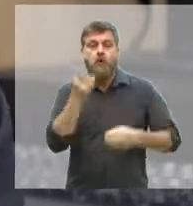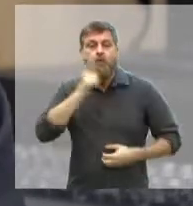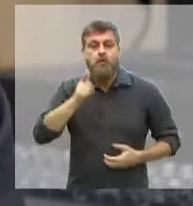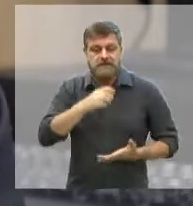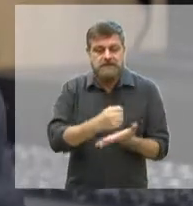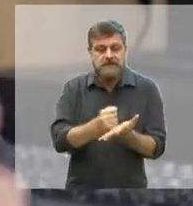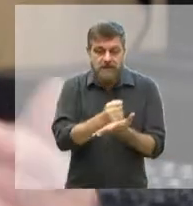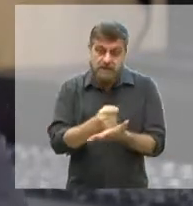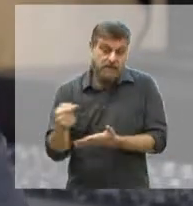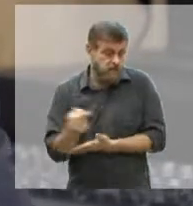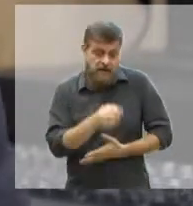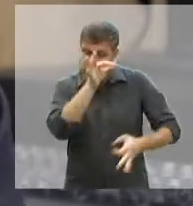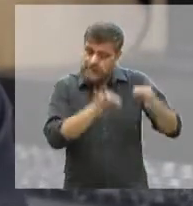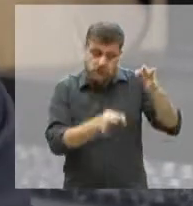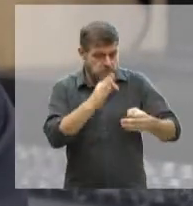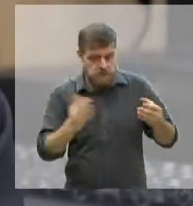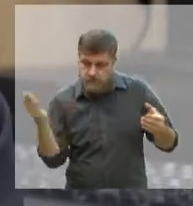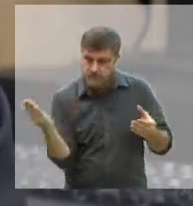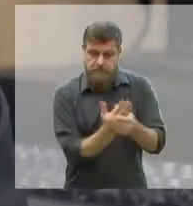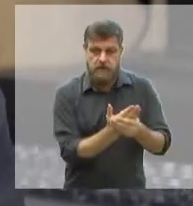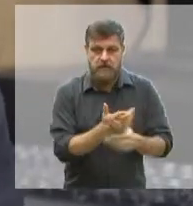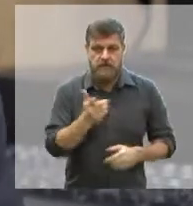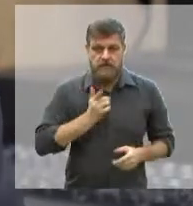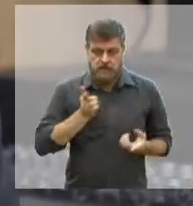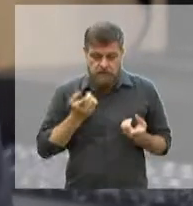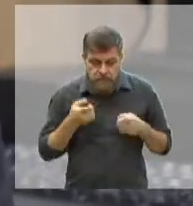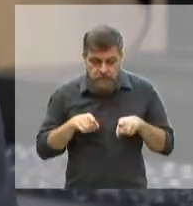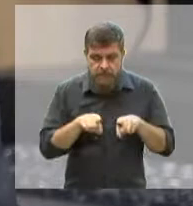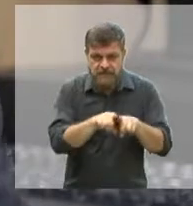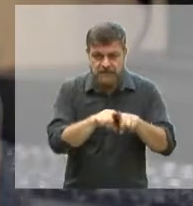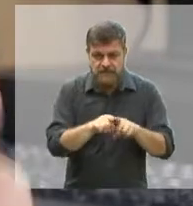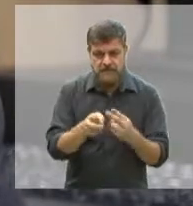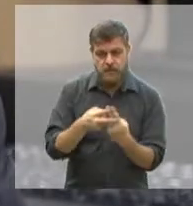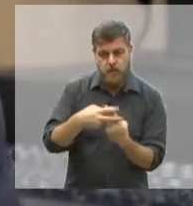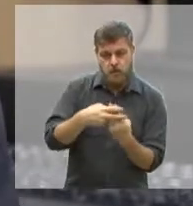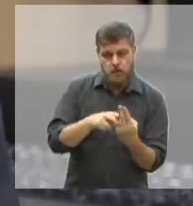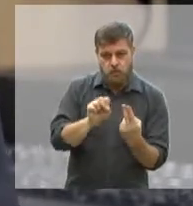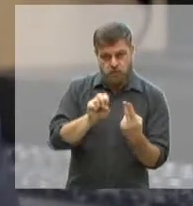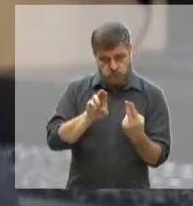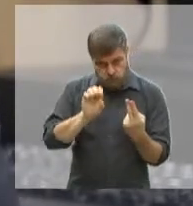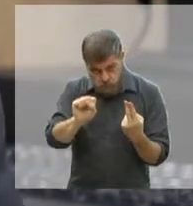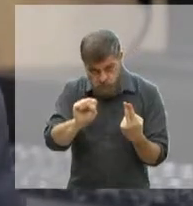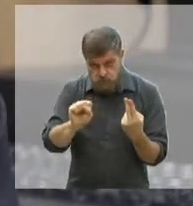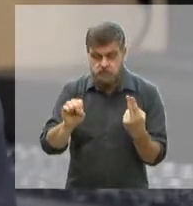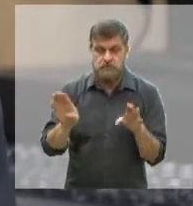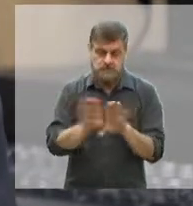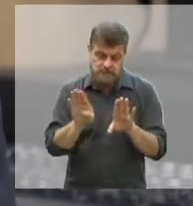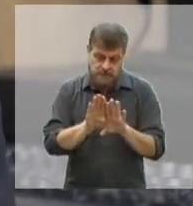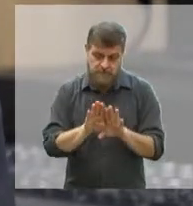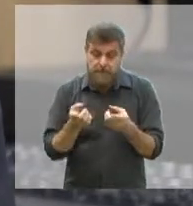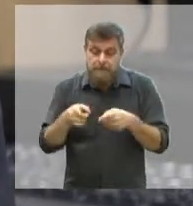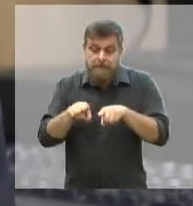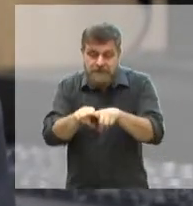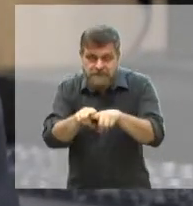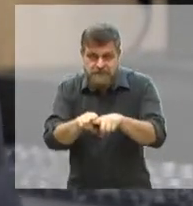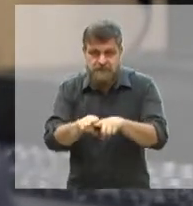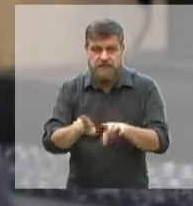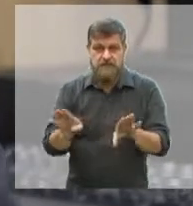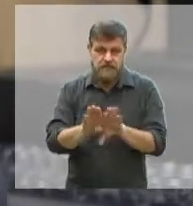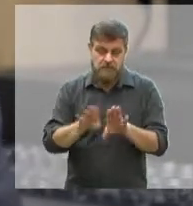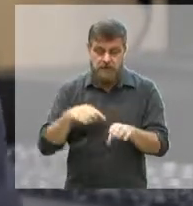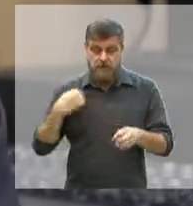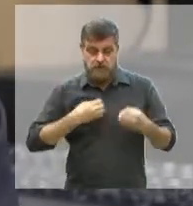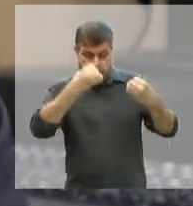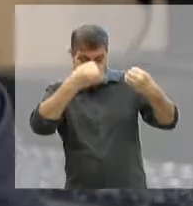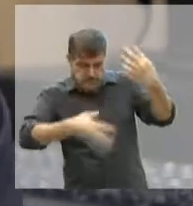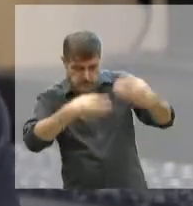tratamento pela judicialização, seja em parceria com instrumentos importantes que o SUS dispõe, como a ouvidoria do SUS, né, seja a partir mesmo do